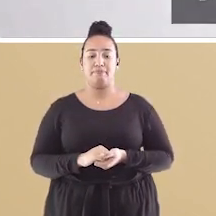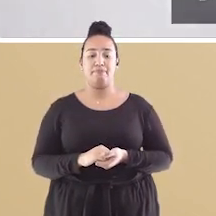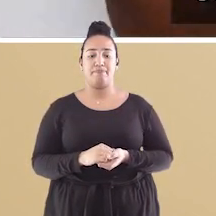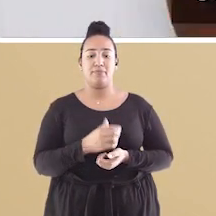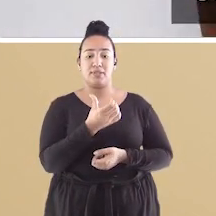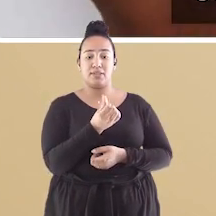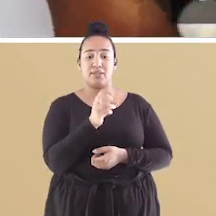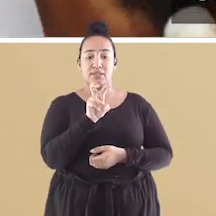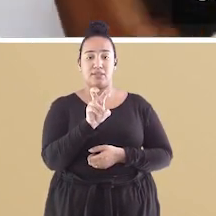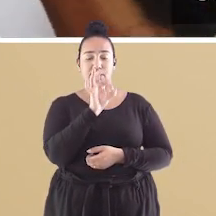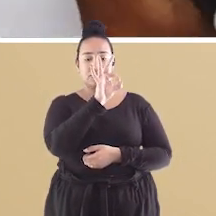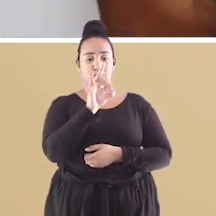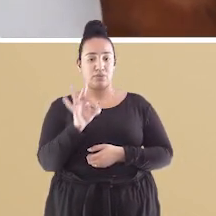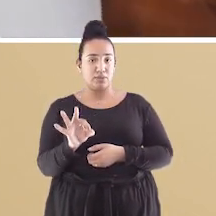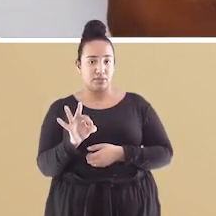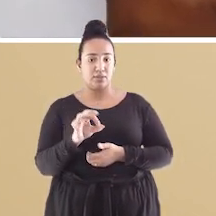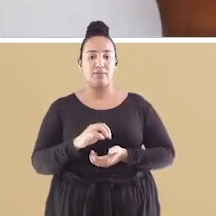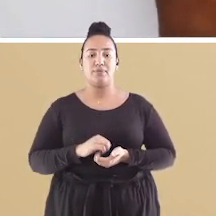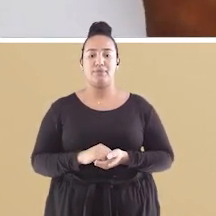65% são de classe média.